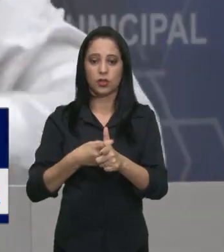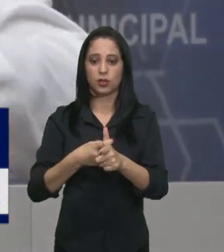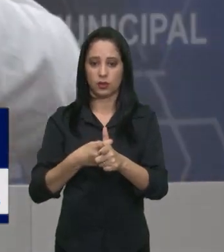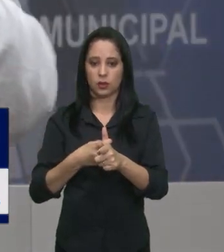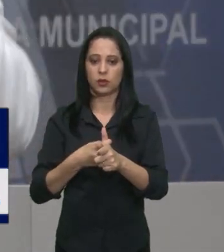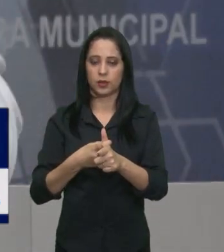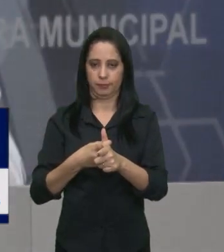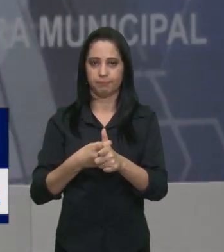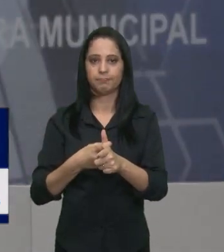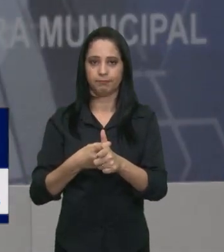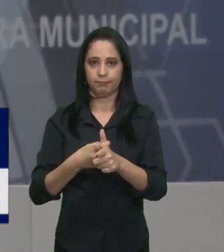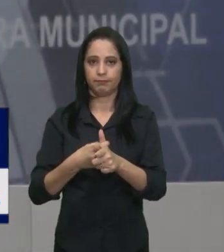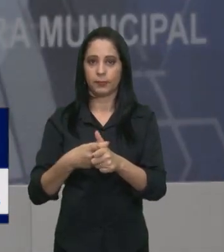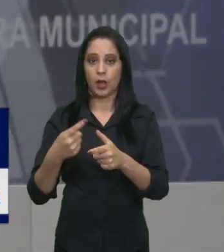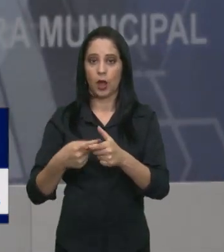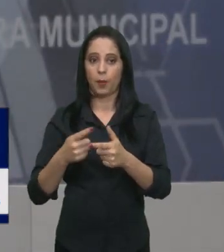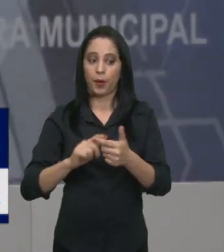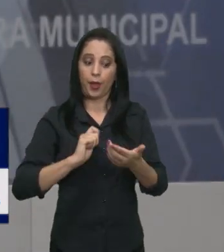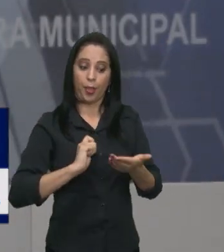dar aporte ao Instituto.